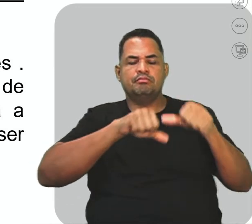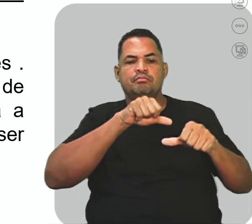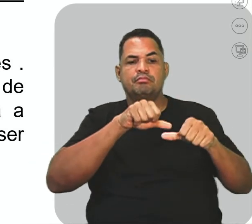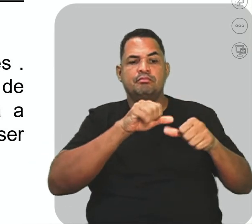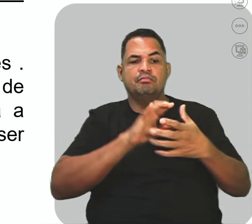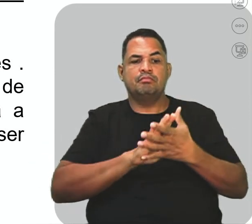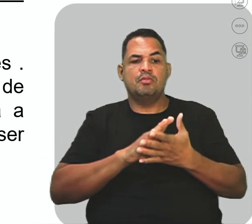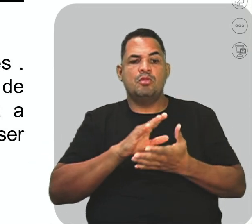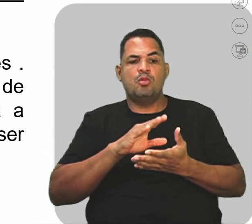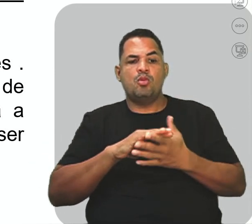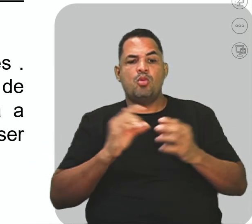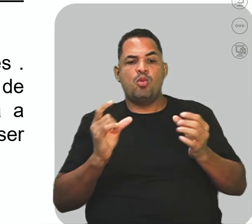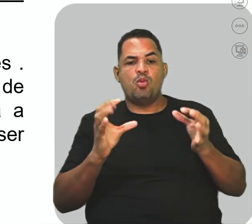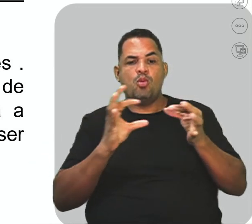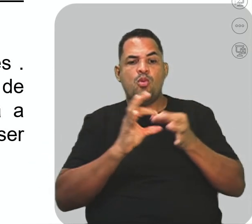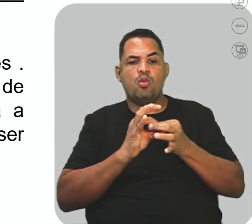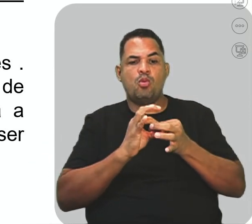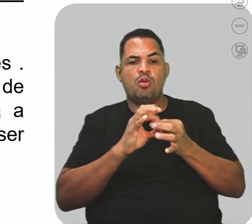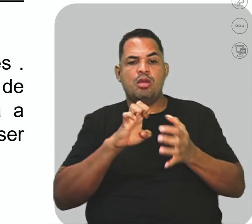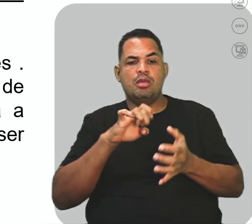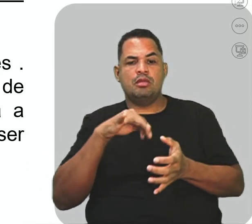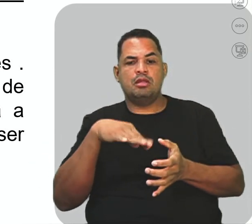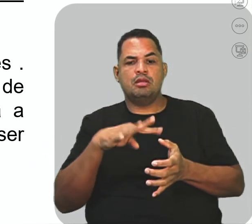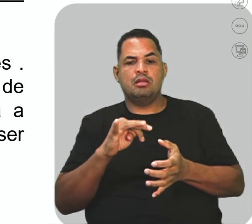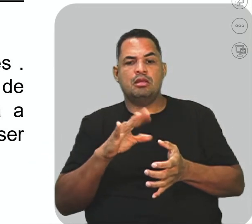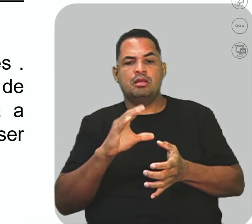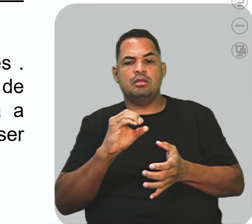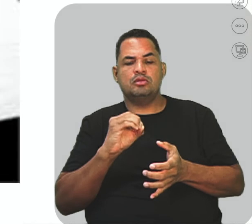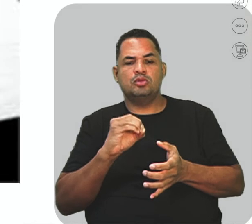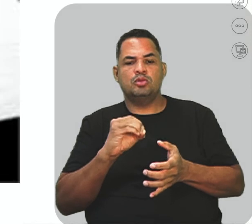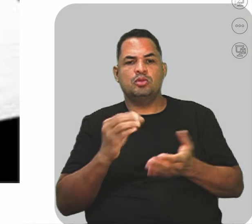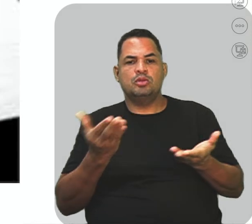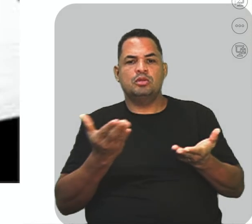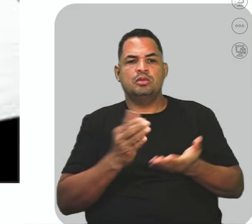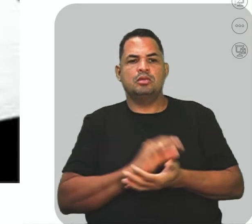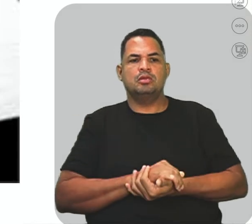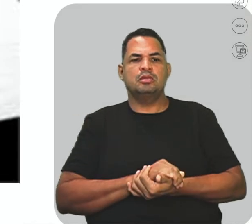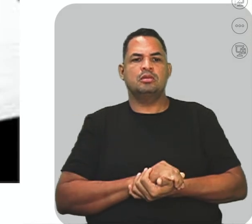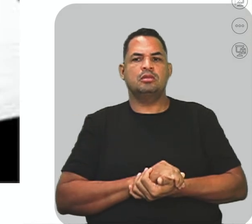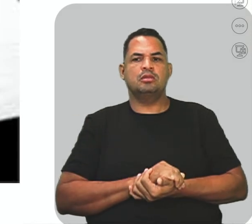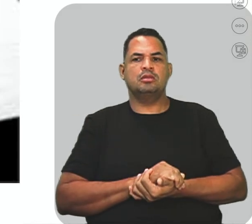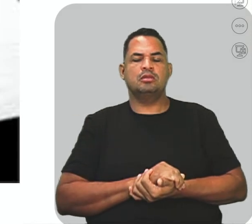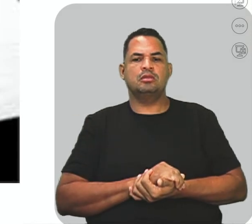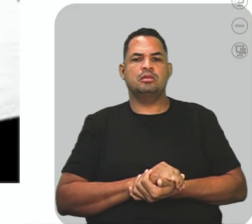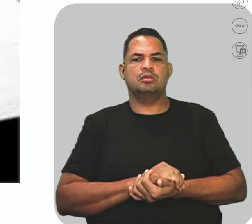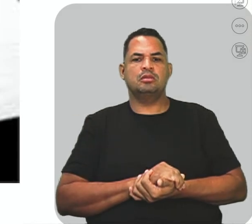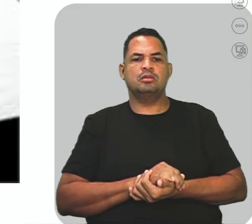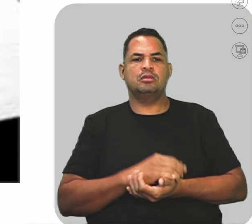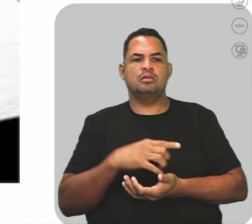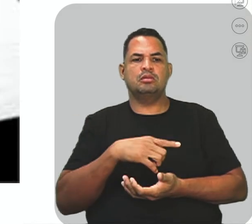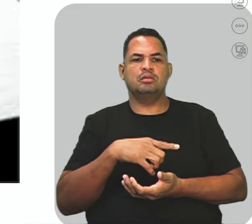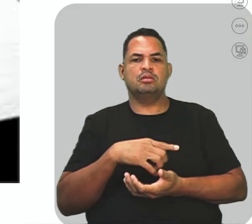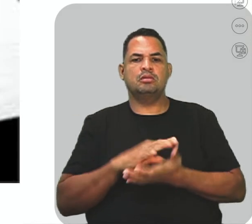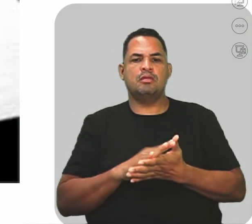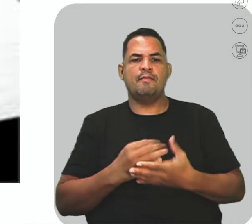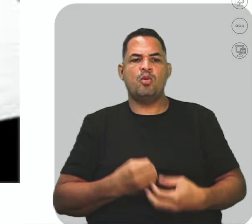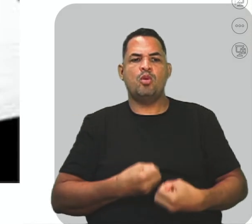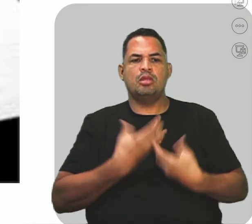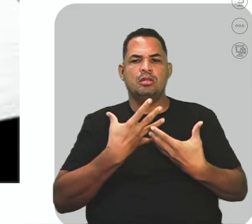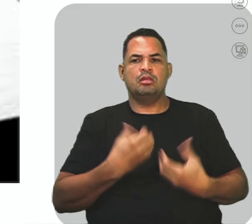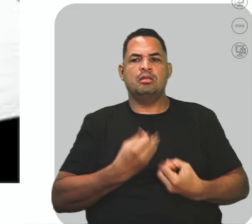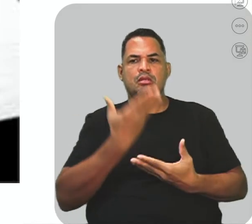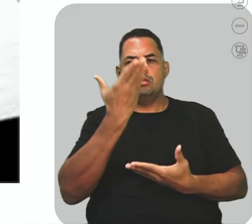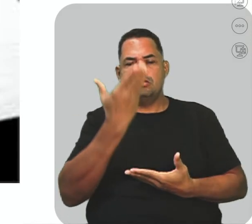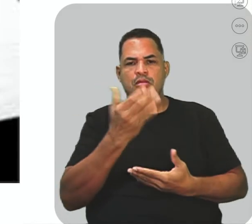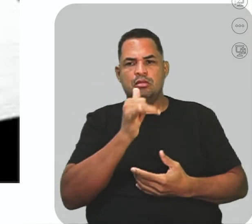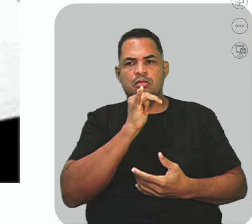pela conjunção entretanto. Beleza? E assim, a gente traz o exemplo na poesia,